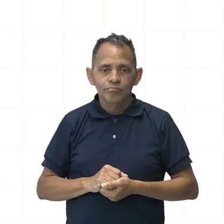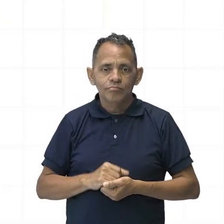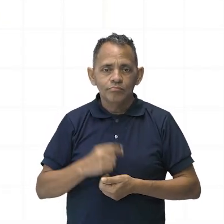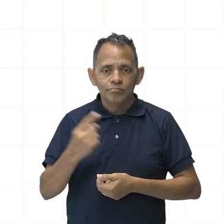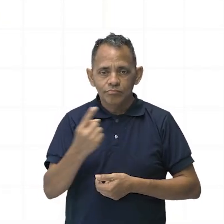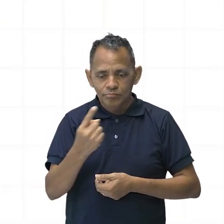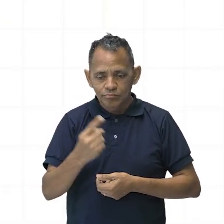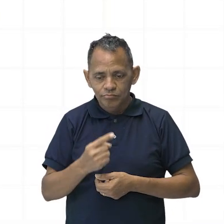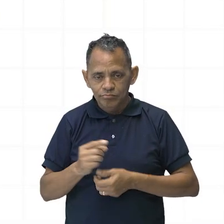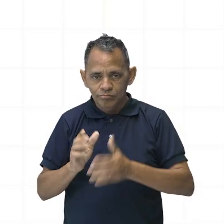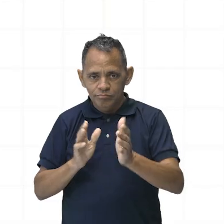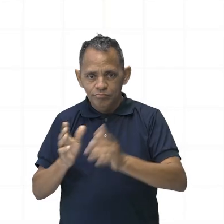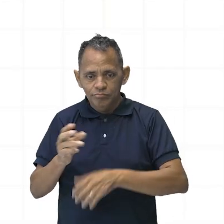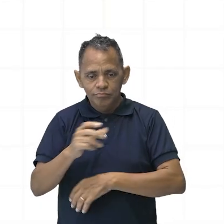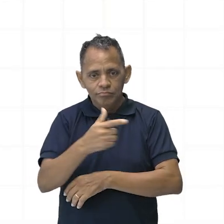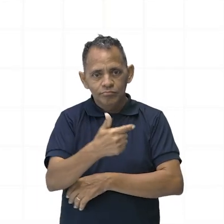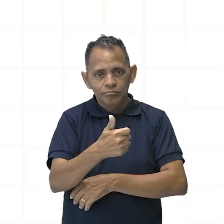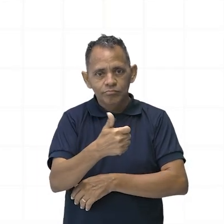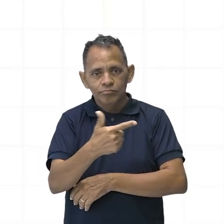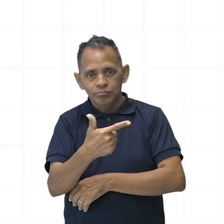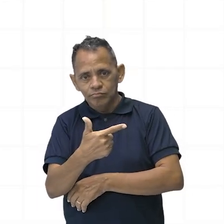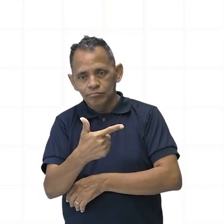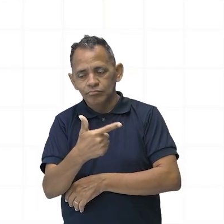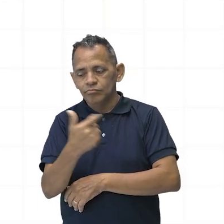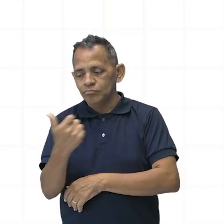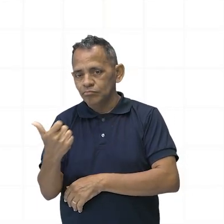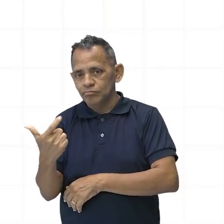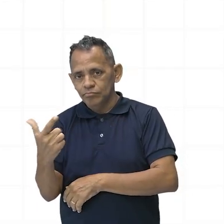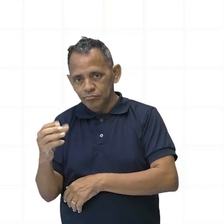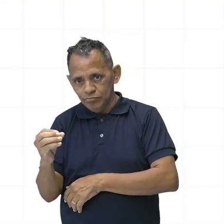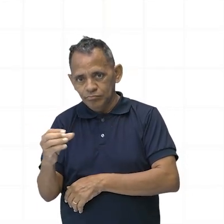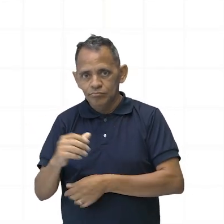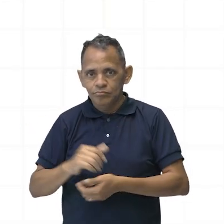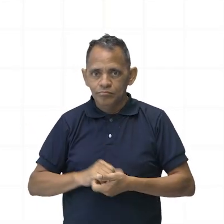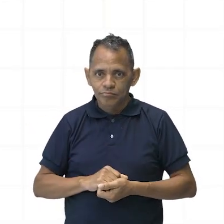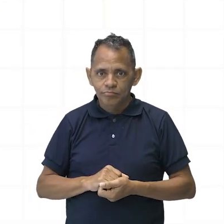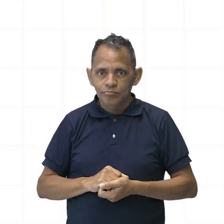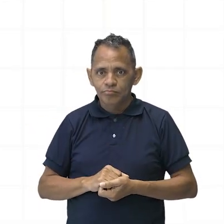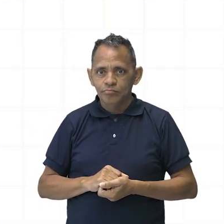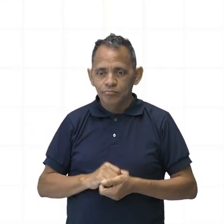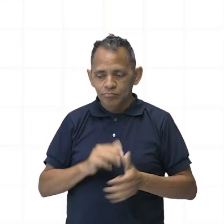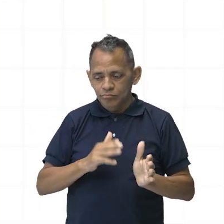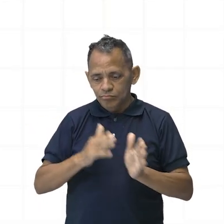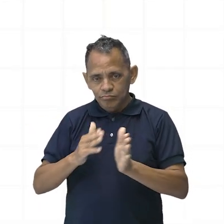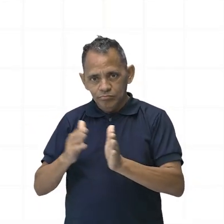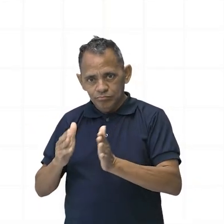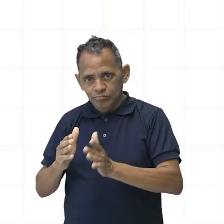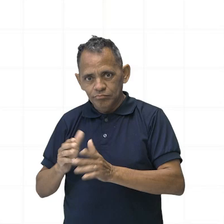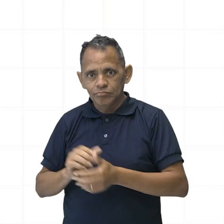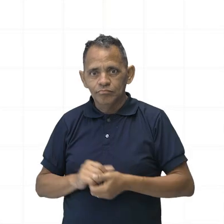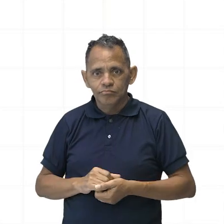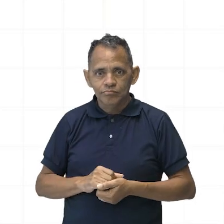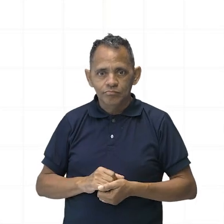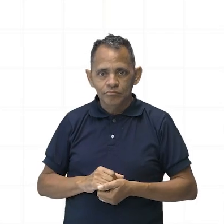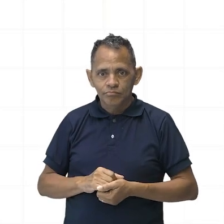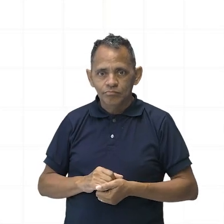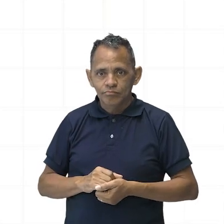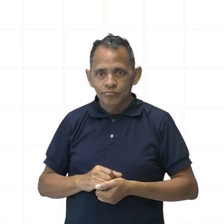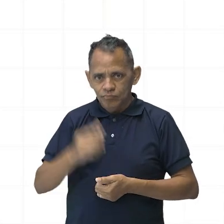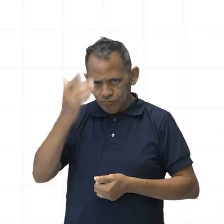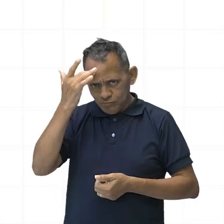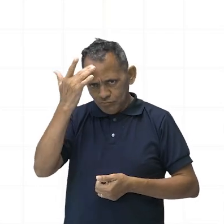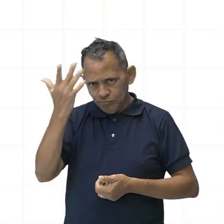ó. Entre o 12 e o 10. E assim sucessivamente. Tranquilo? É